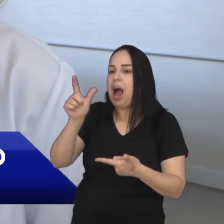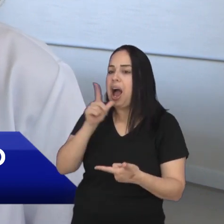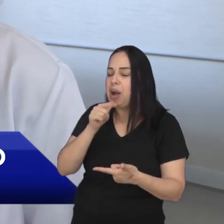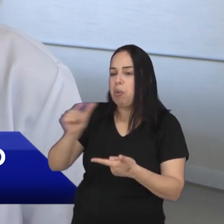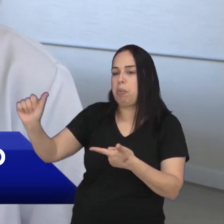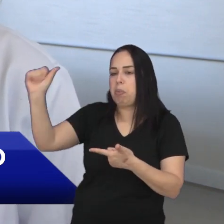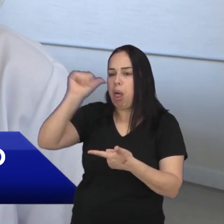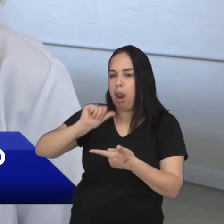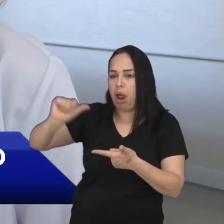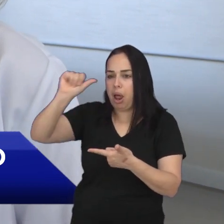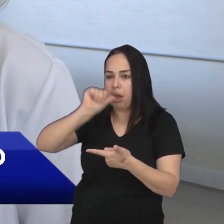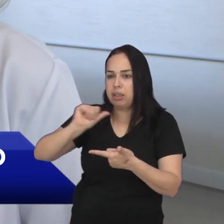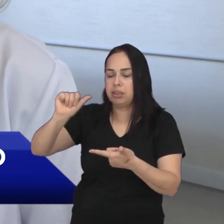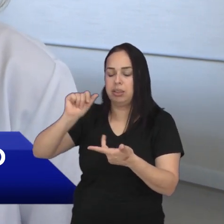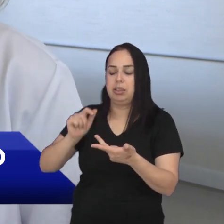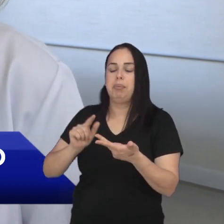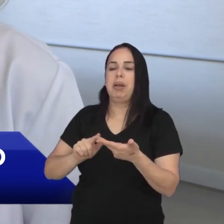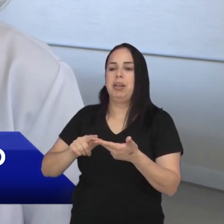hidratar bastante.